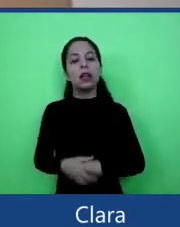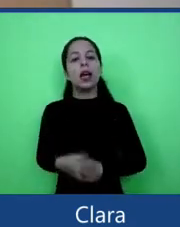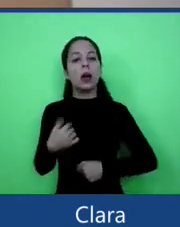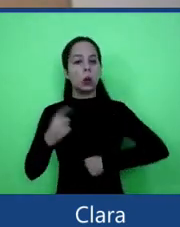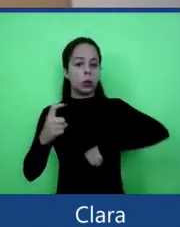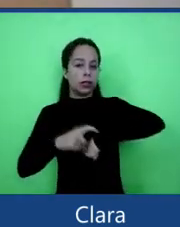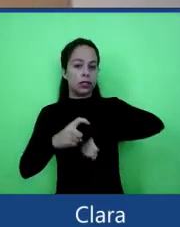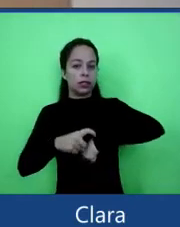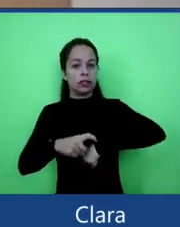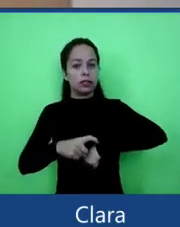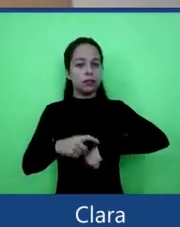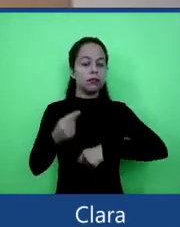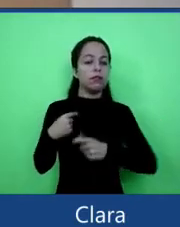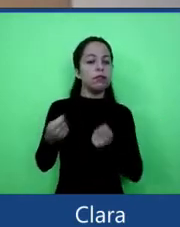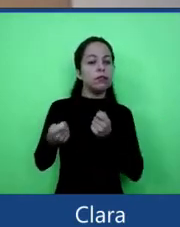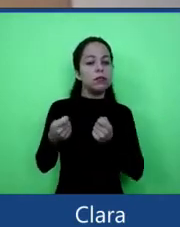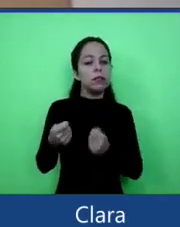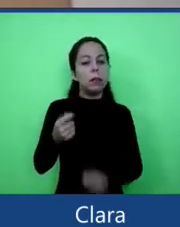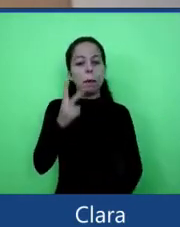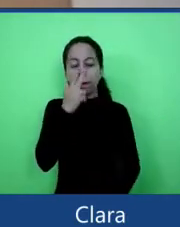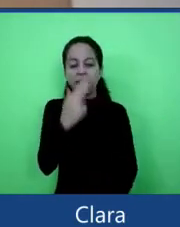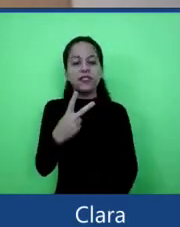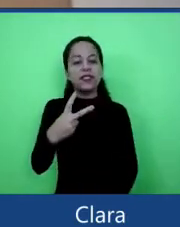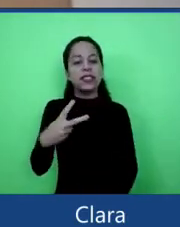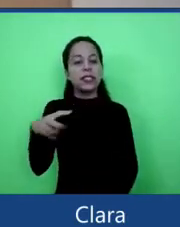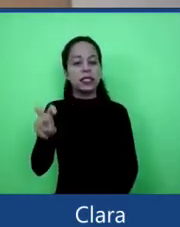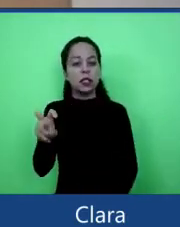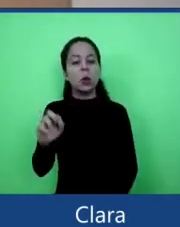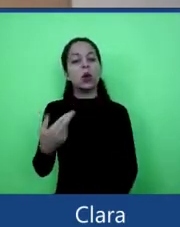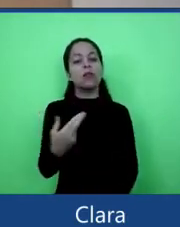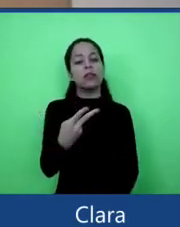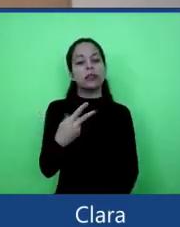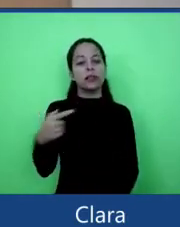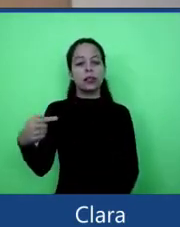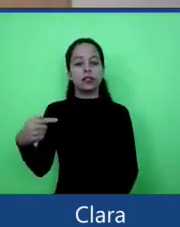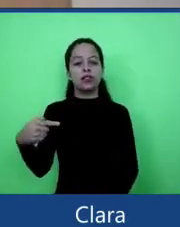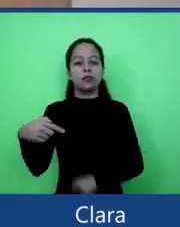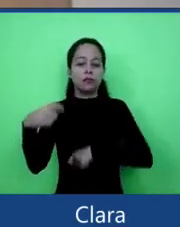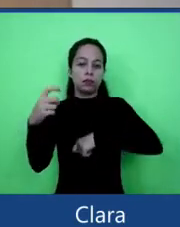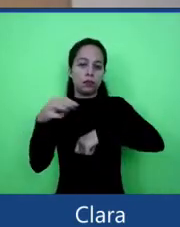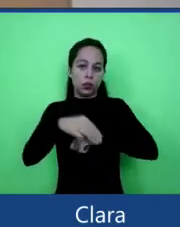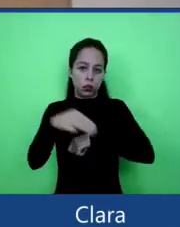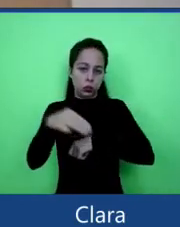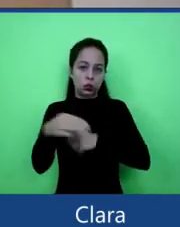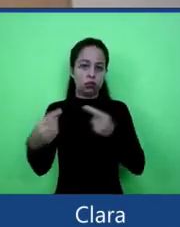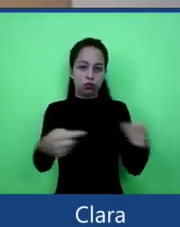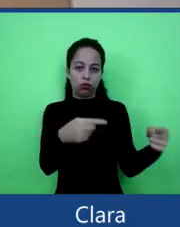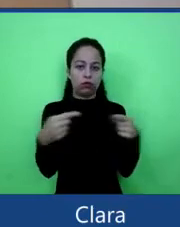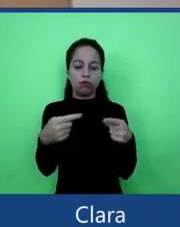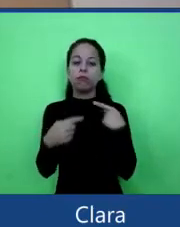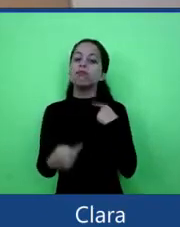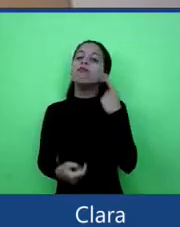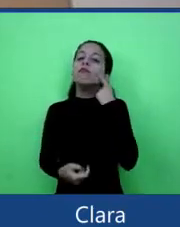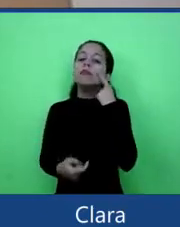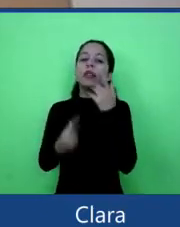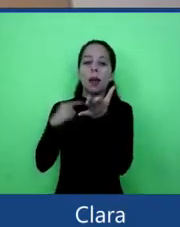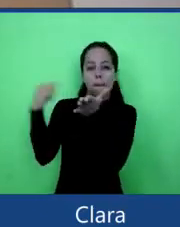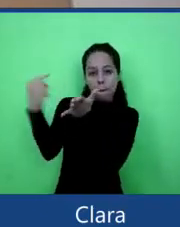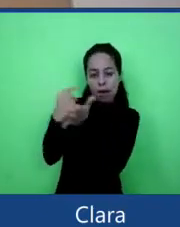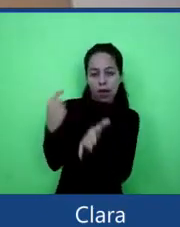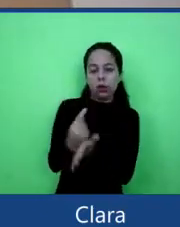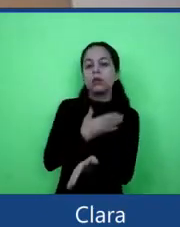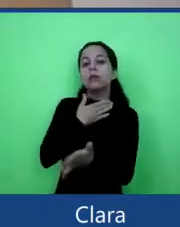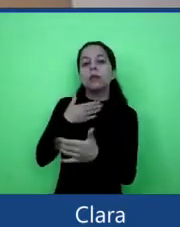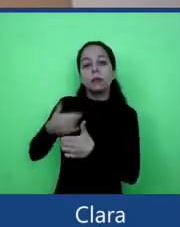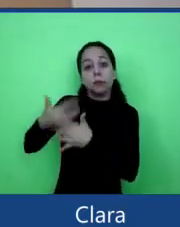uns 25, 27 minutos para debate. E eu organizei, tentei captar todas as perguntas que vieram do pessoal que está